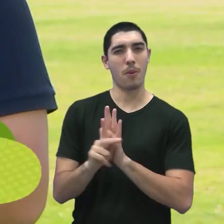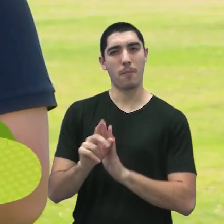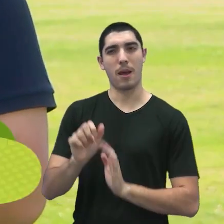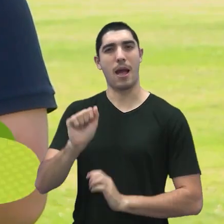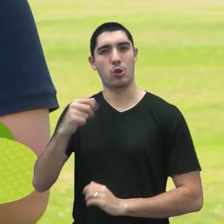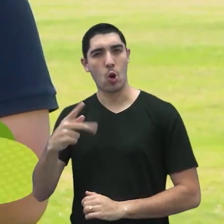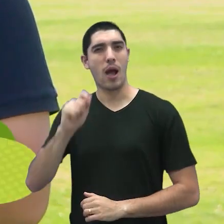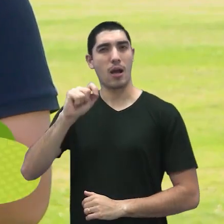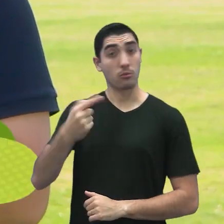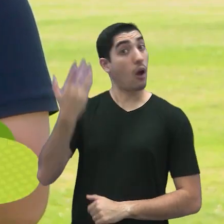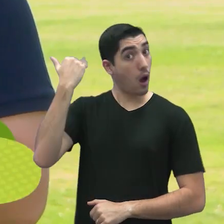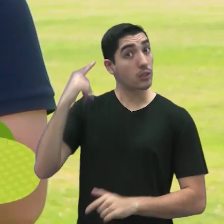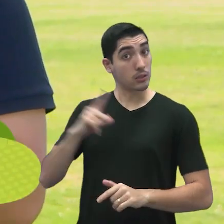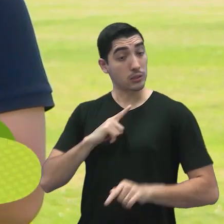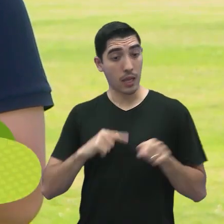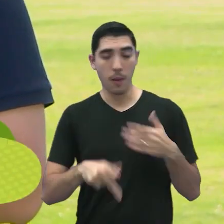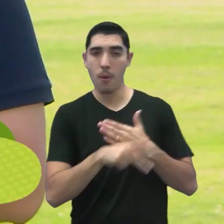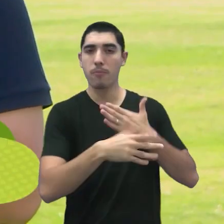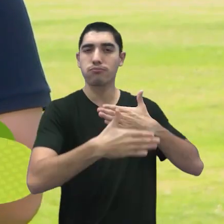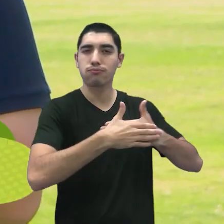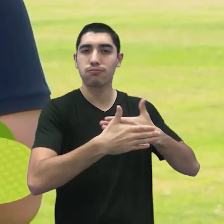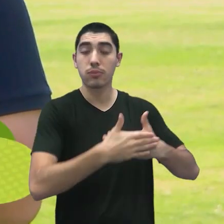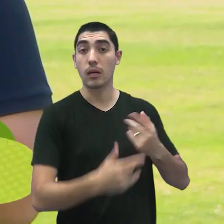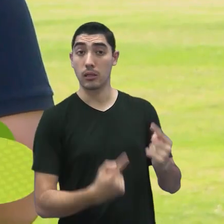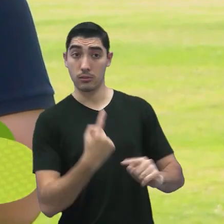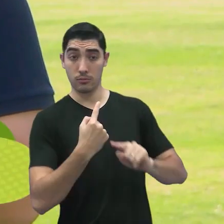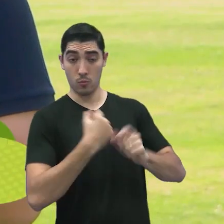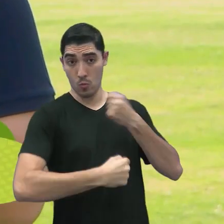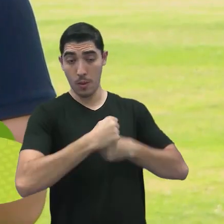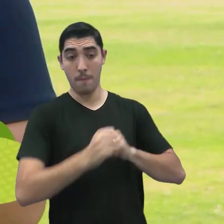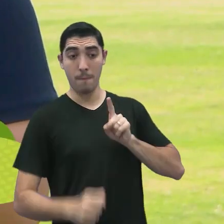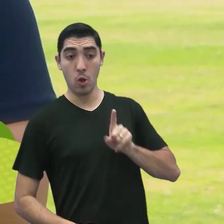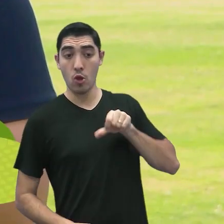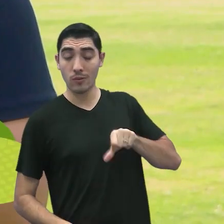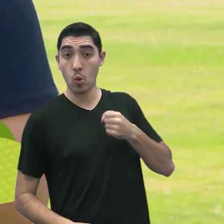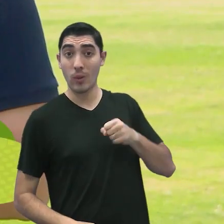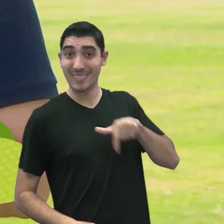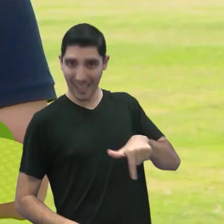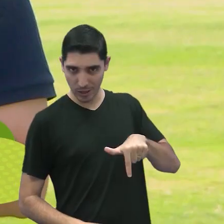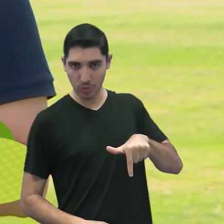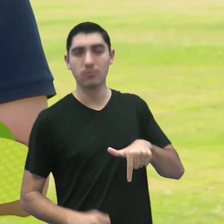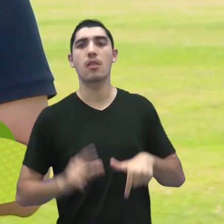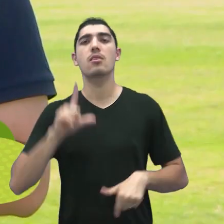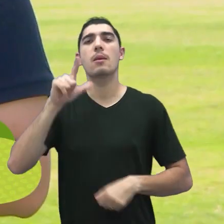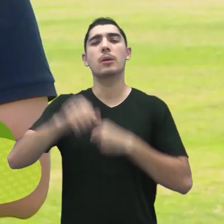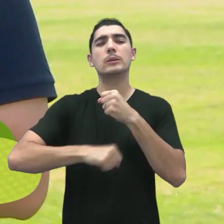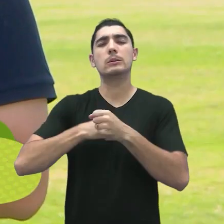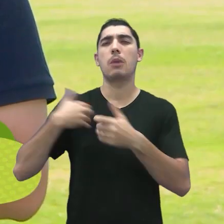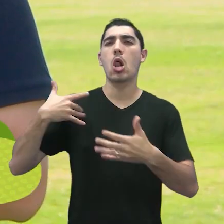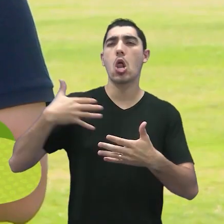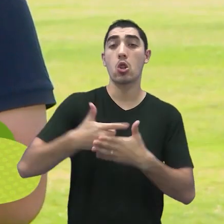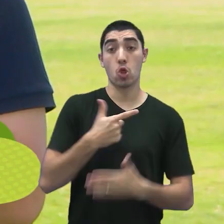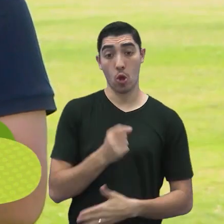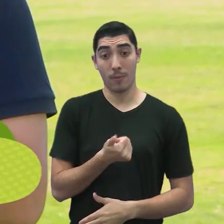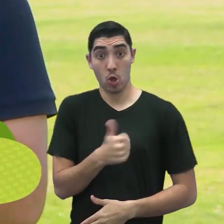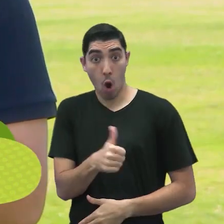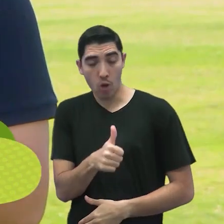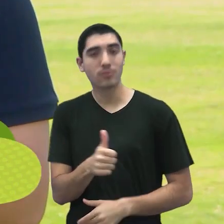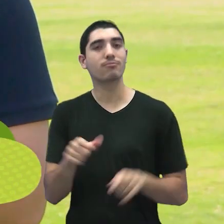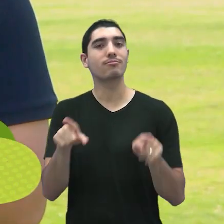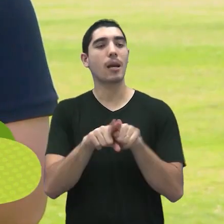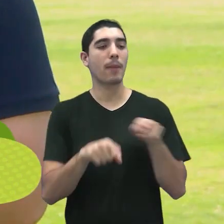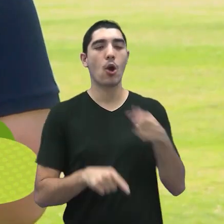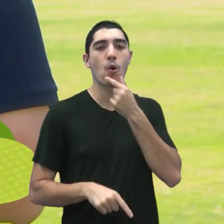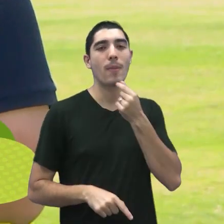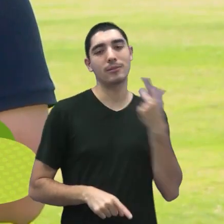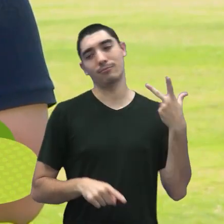que tinha a presença do time de Ribeirão Preto em 1987. Em 2011, o adversário fez o